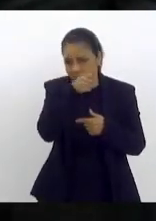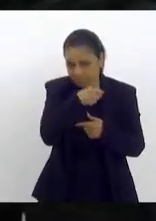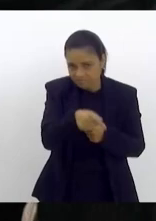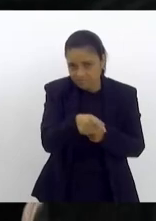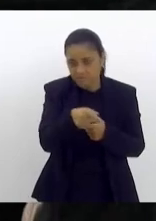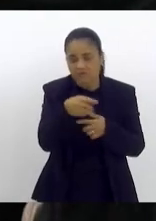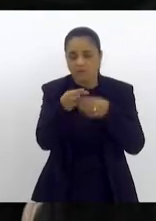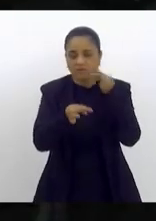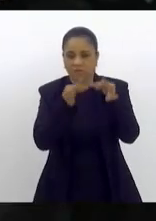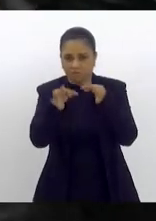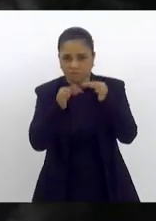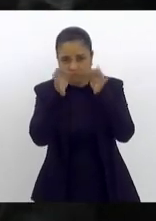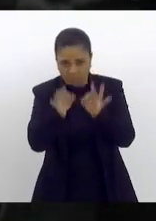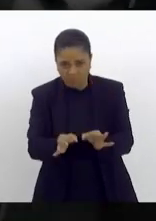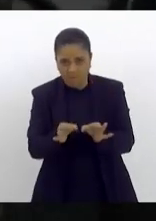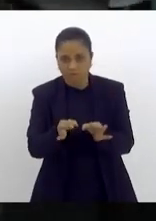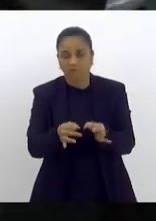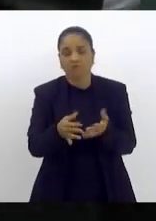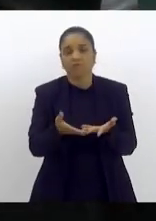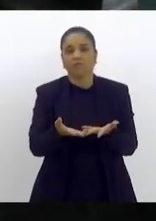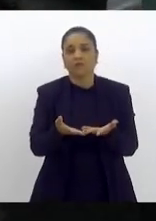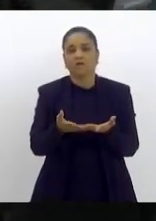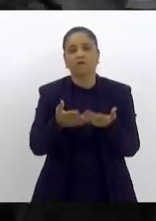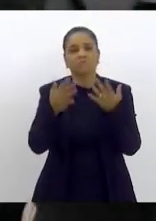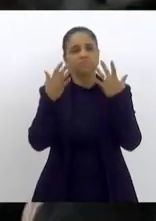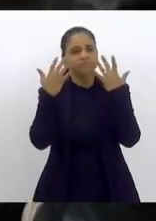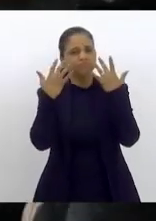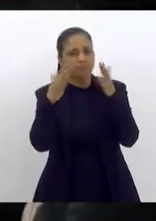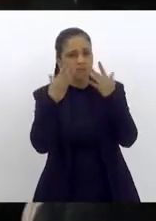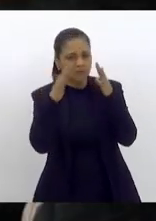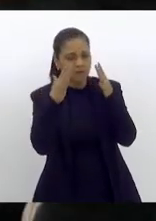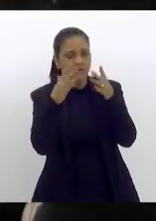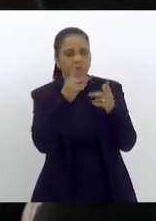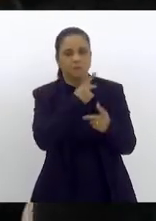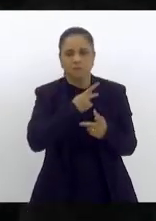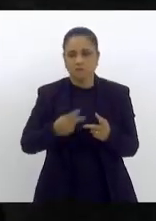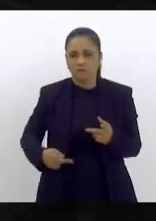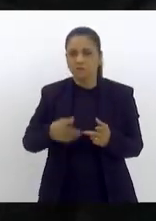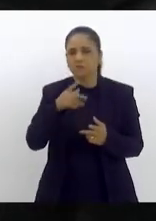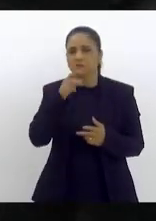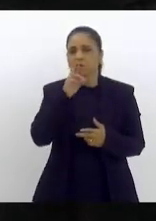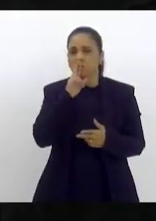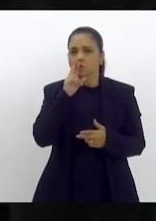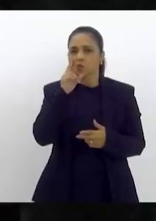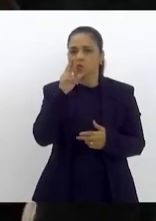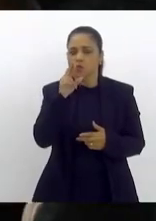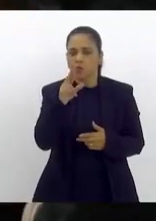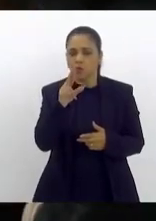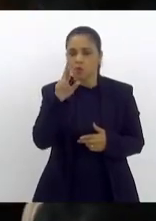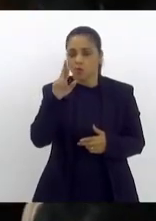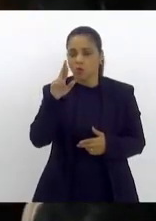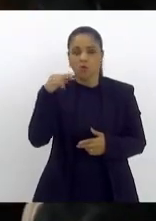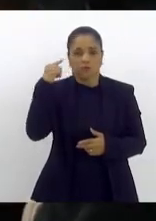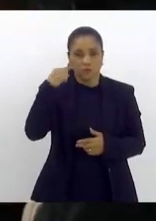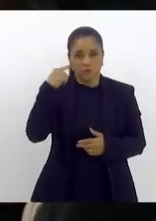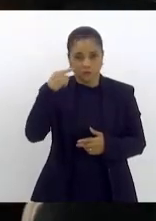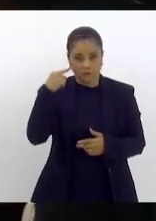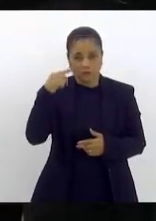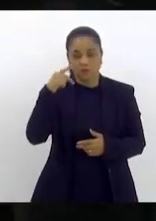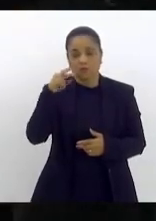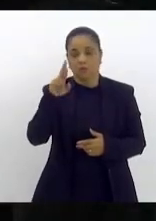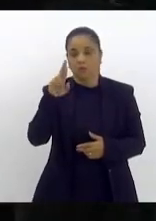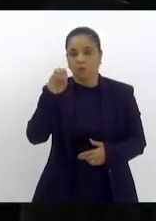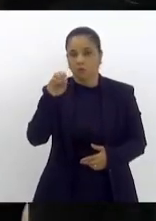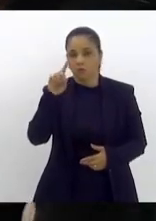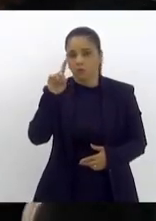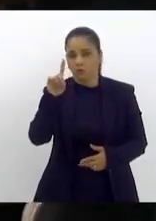Quero também, presidente, parabenizar o nosso presidente Rodrigo Bacelar, que completa mais um ano de vida hoje. E